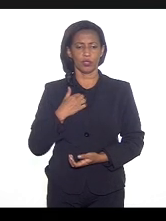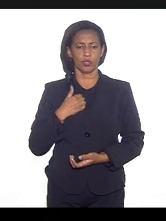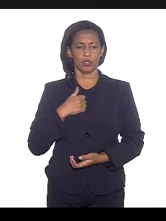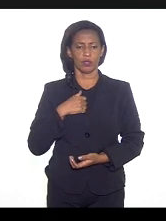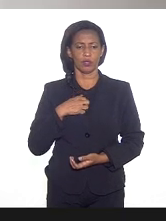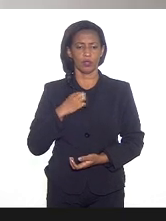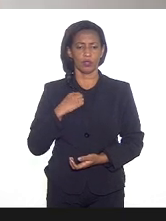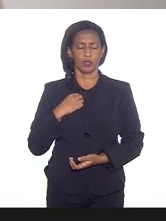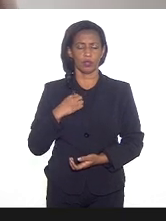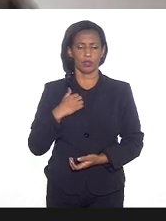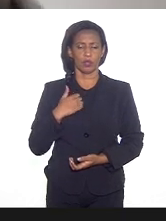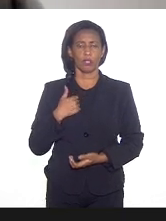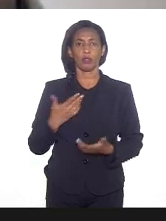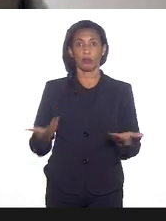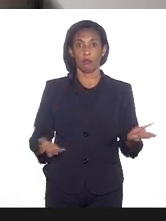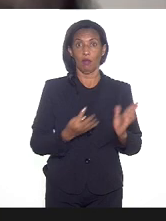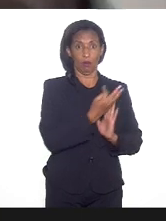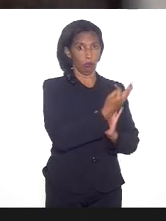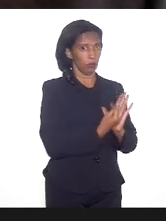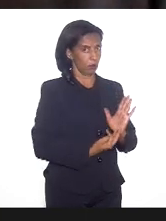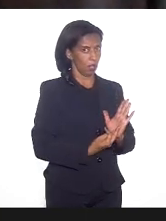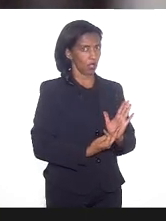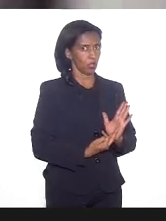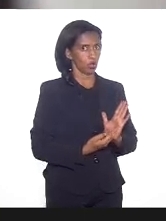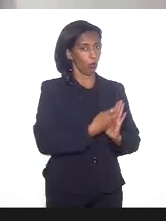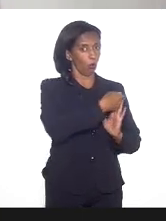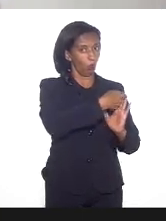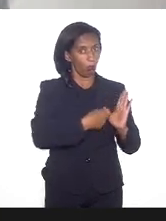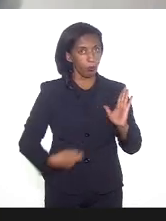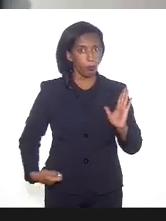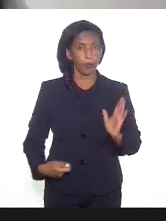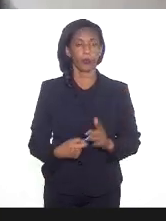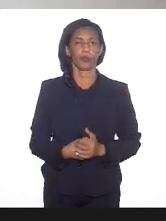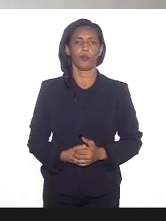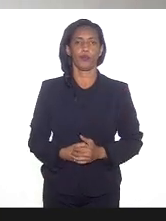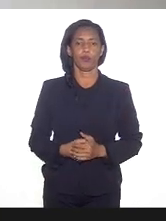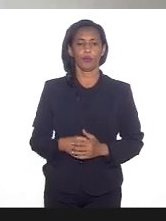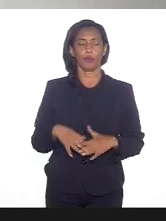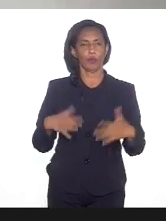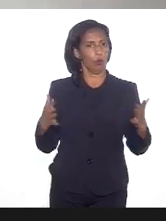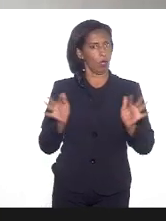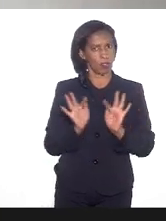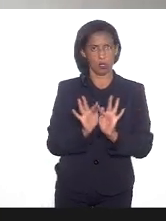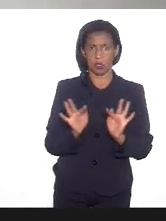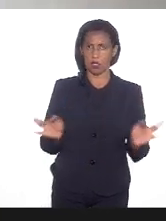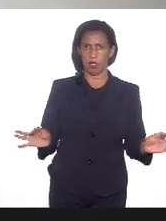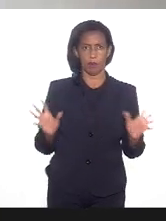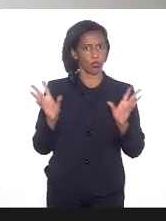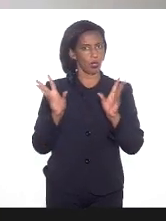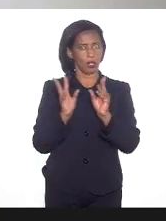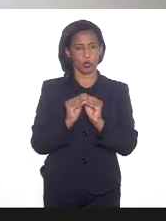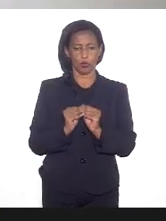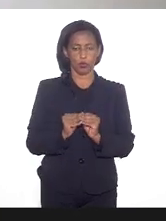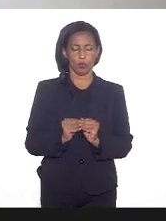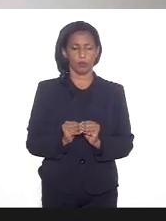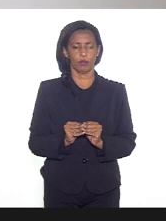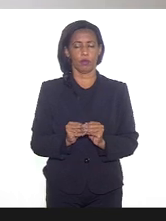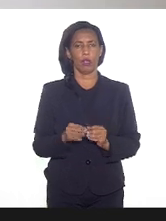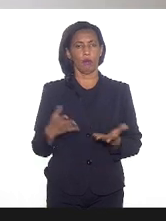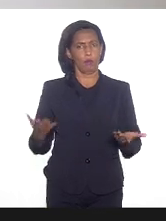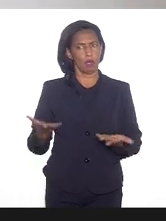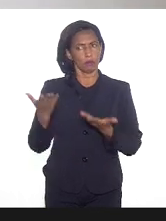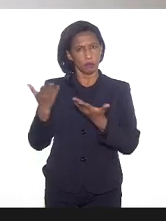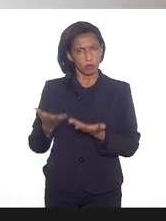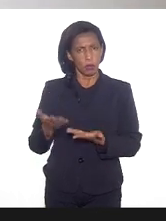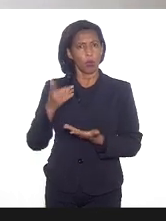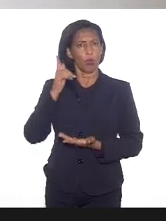dúvida nenhuma, um relatório denso e extenso, então não muito simples, né, de resumir, mas acho que Vossa Excelência